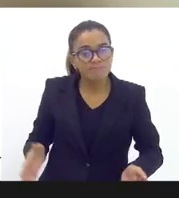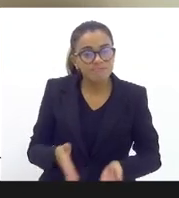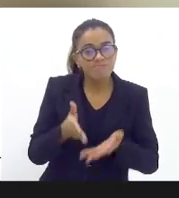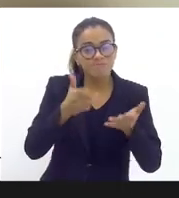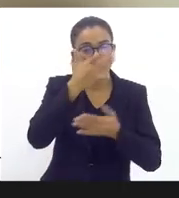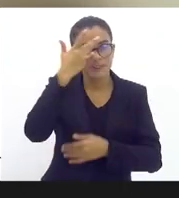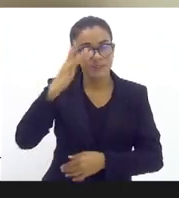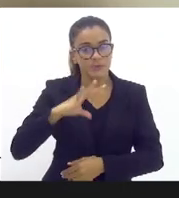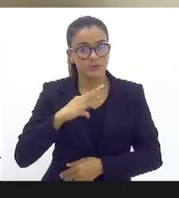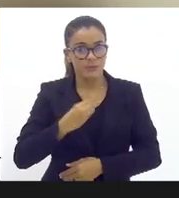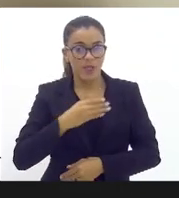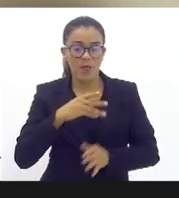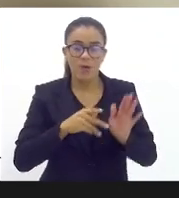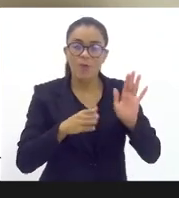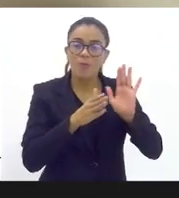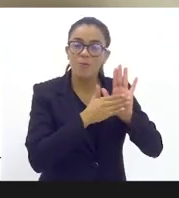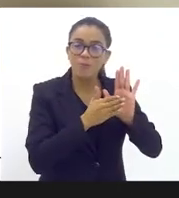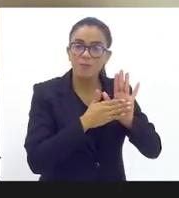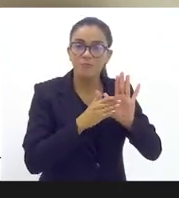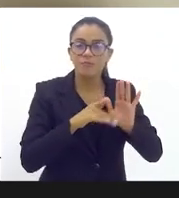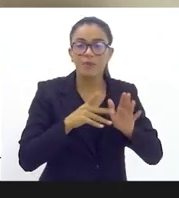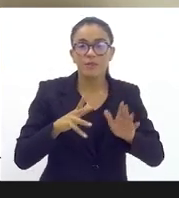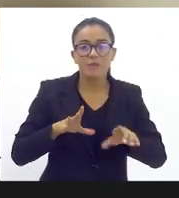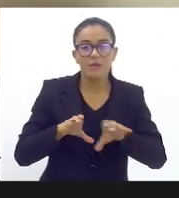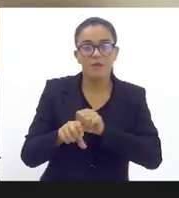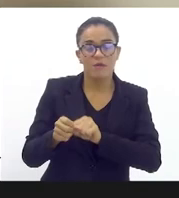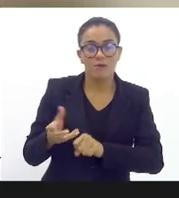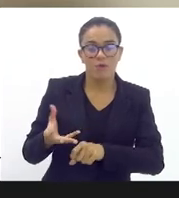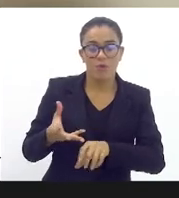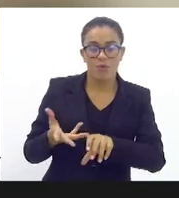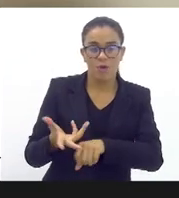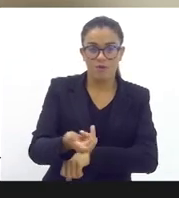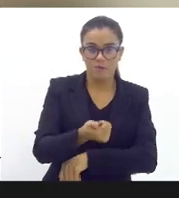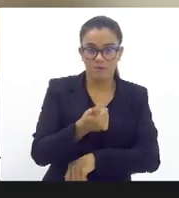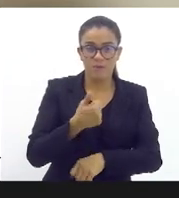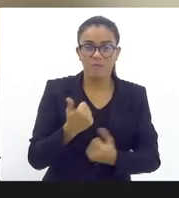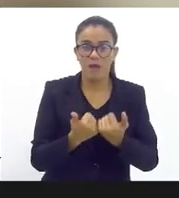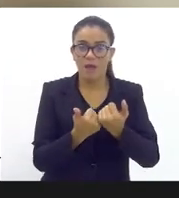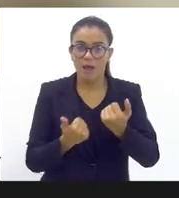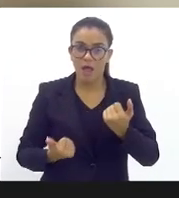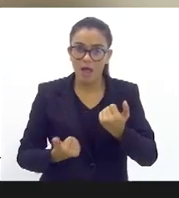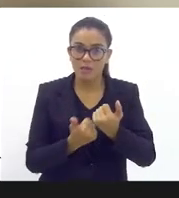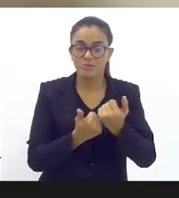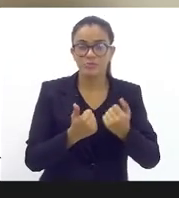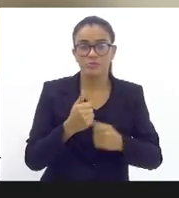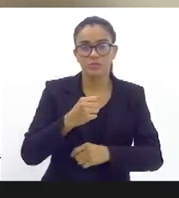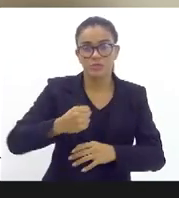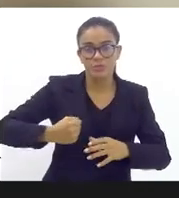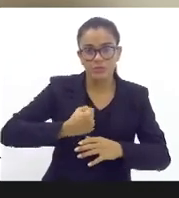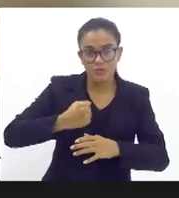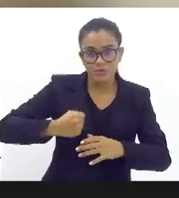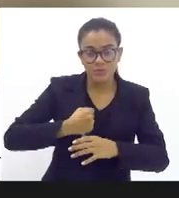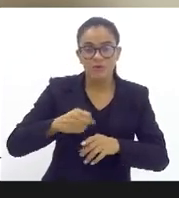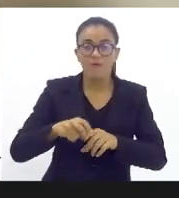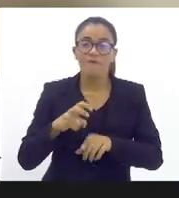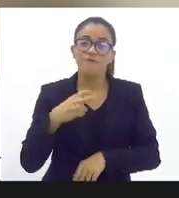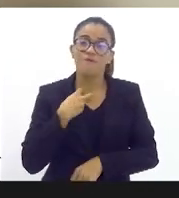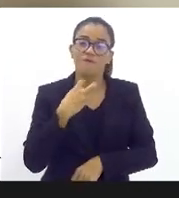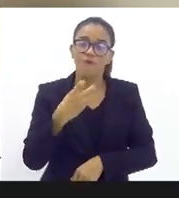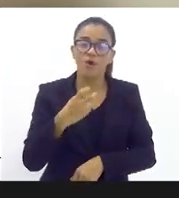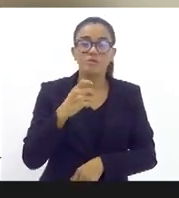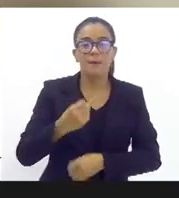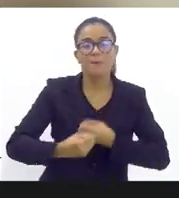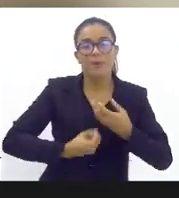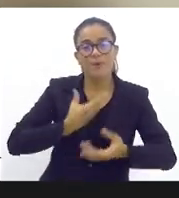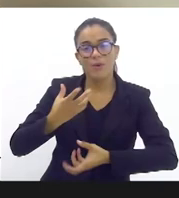Ele é um projeto que qualifica para assistente de cozinha, A parte de voz é com